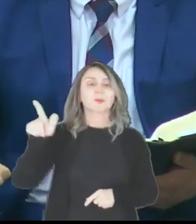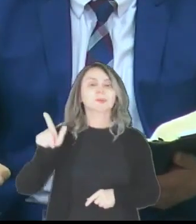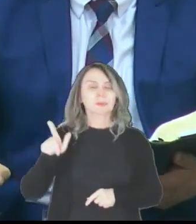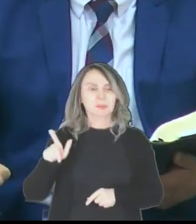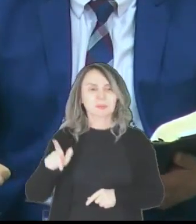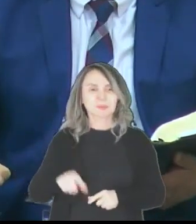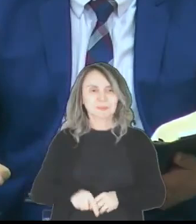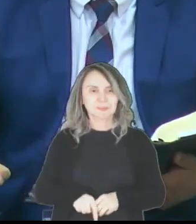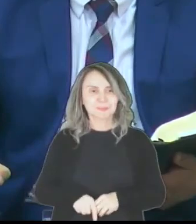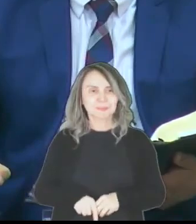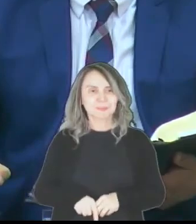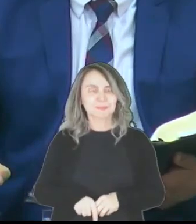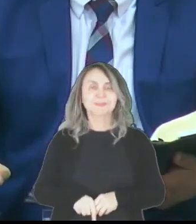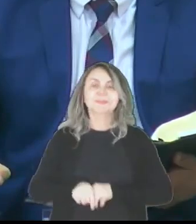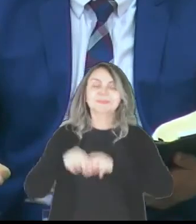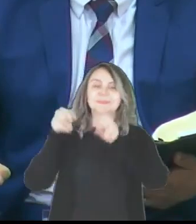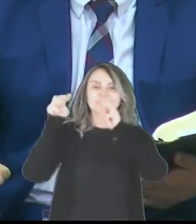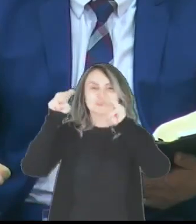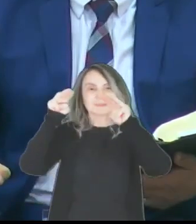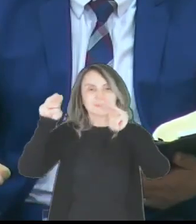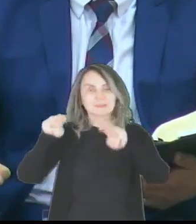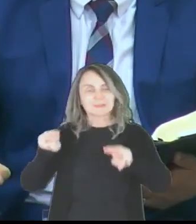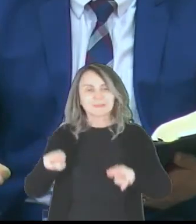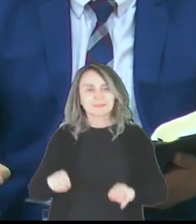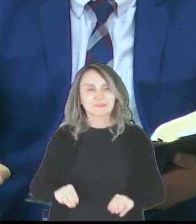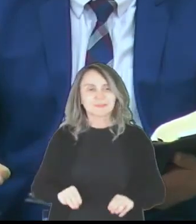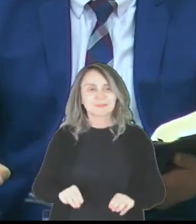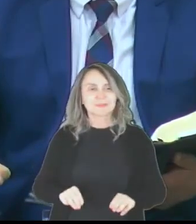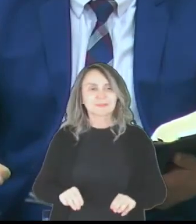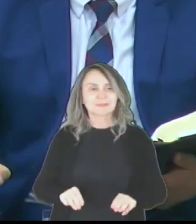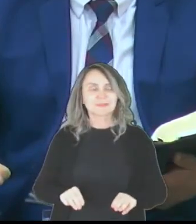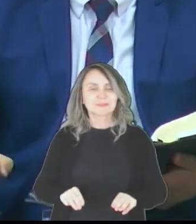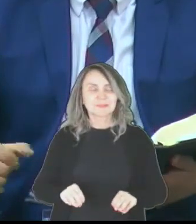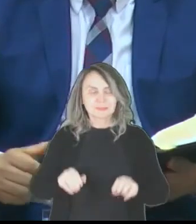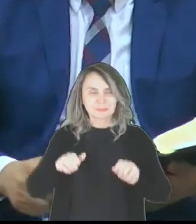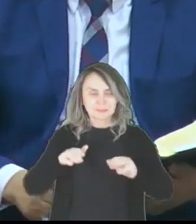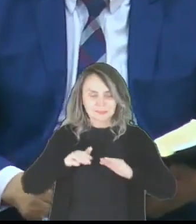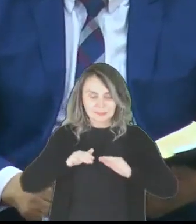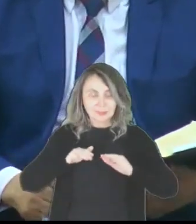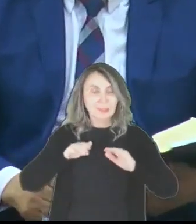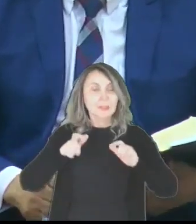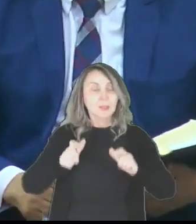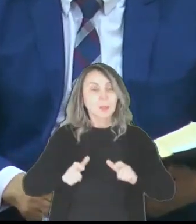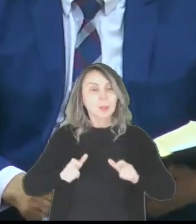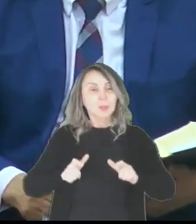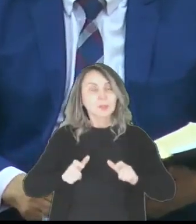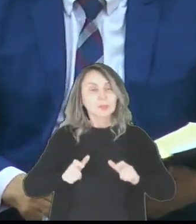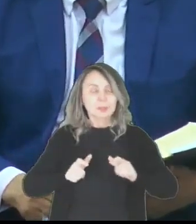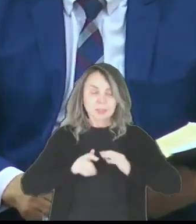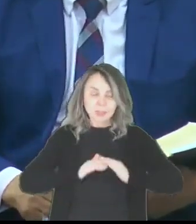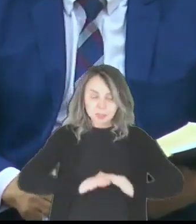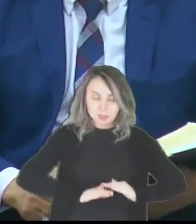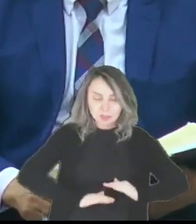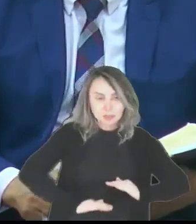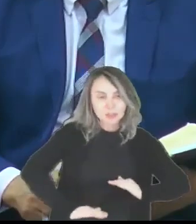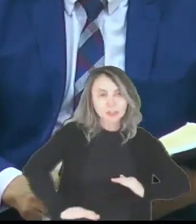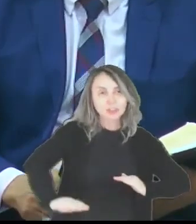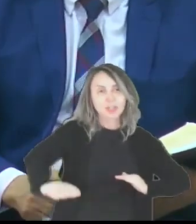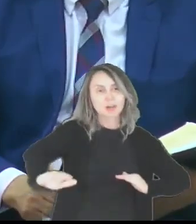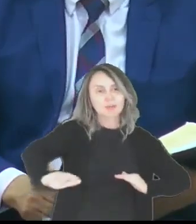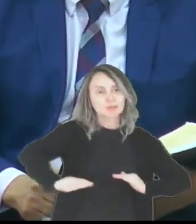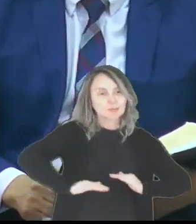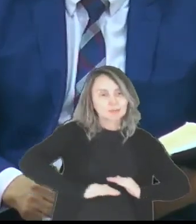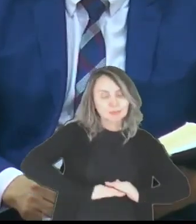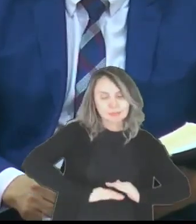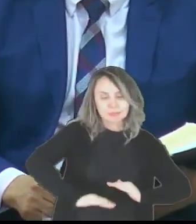maná aqui. O maná, irmãos, ele caía no chão. Aleluia. Glória a Deus. Ele caía no chão, irmãos. E